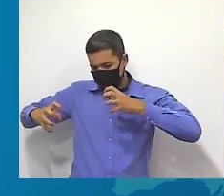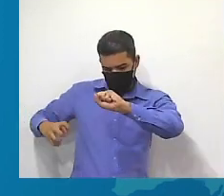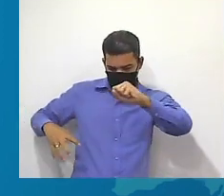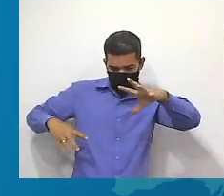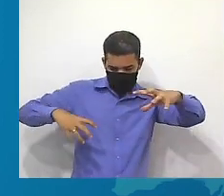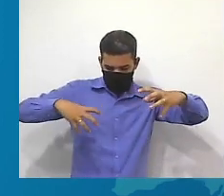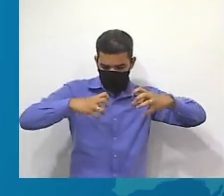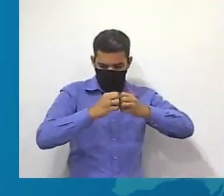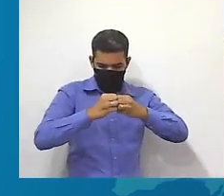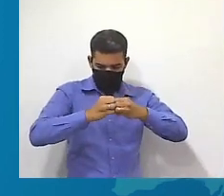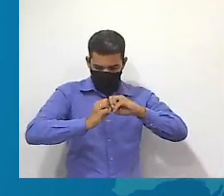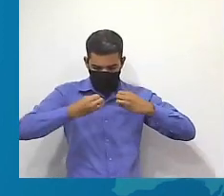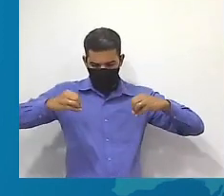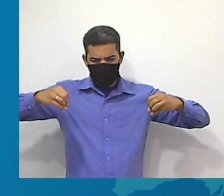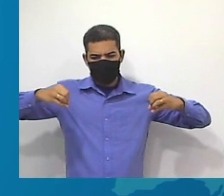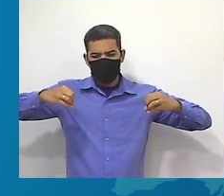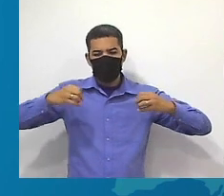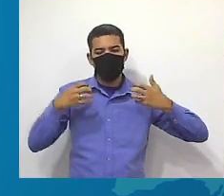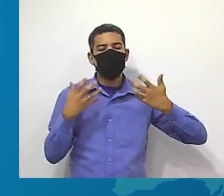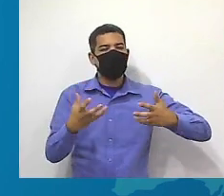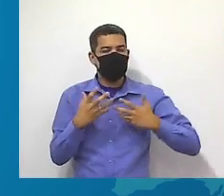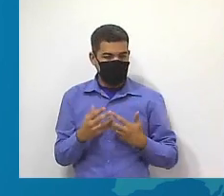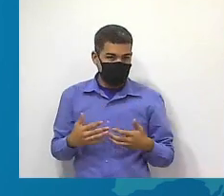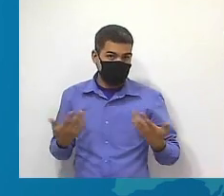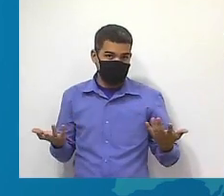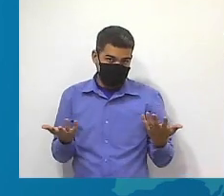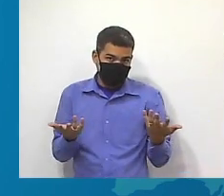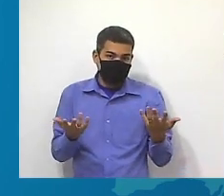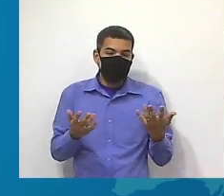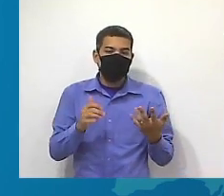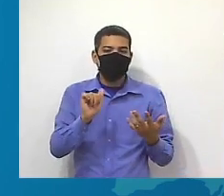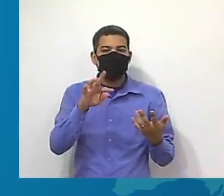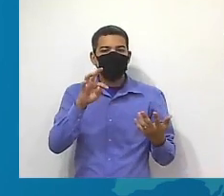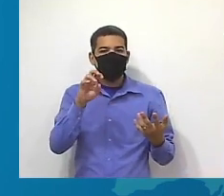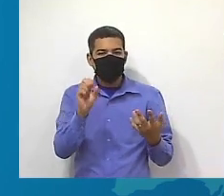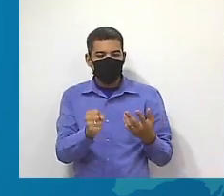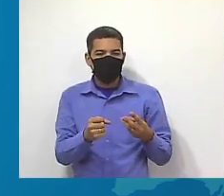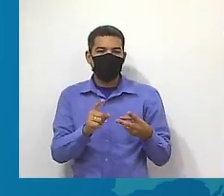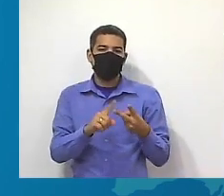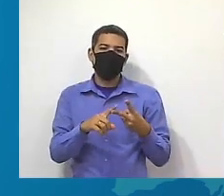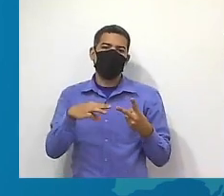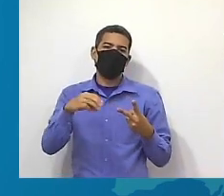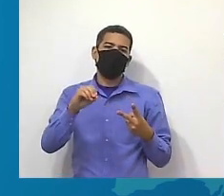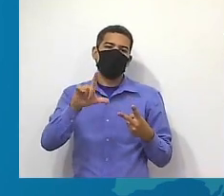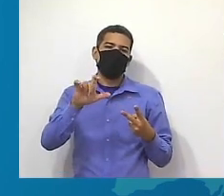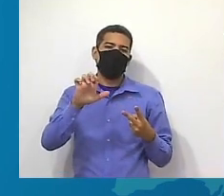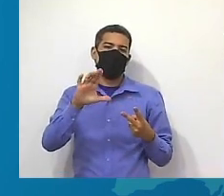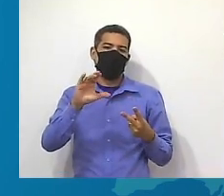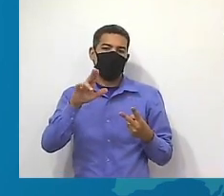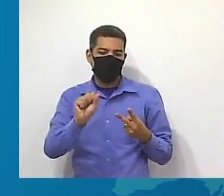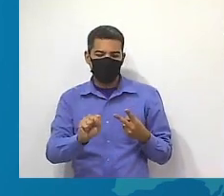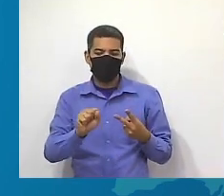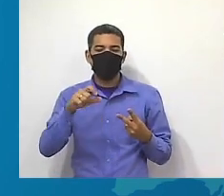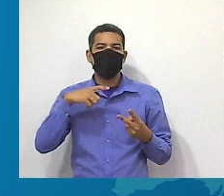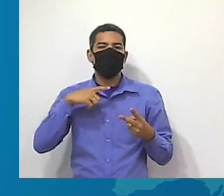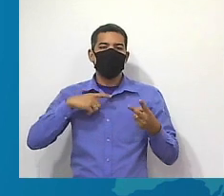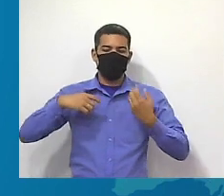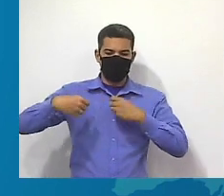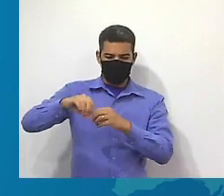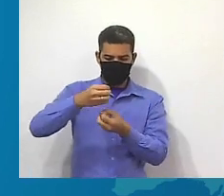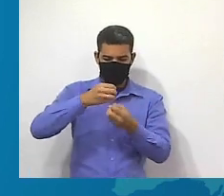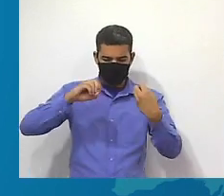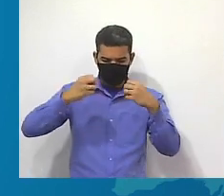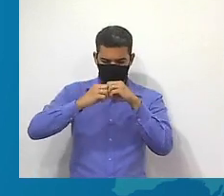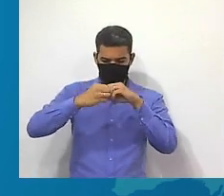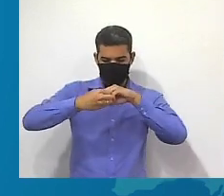a estrutura dos átomos, das moléculas, criam forças atrativas que vão contribuir com a coesão,